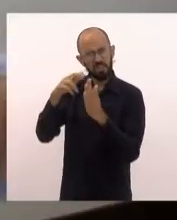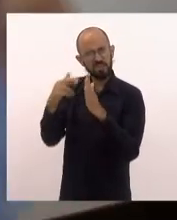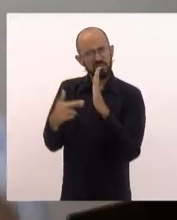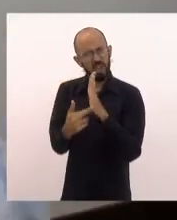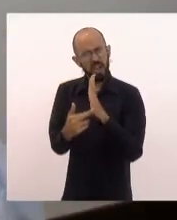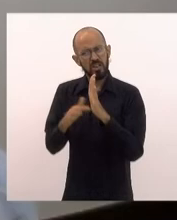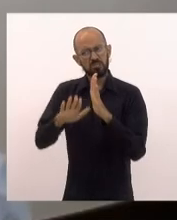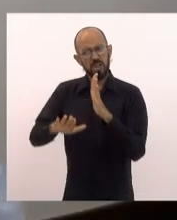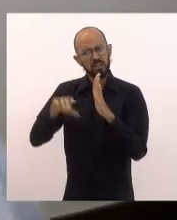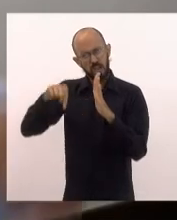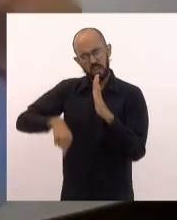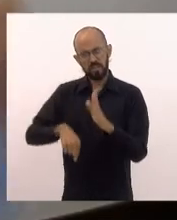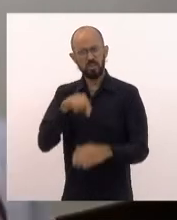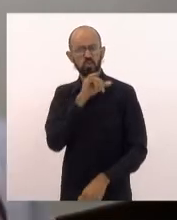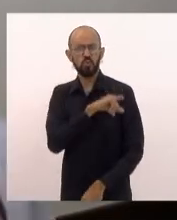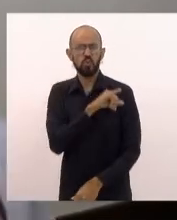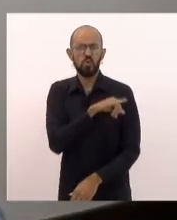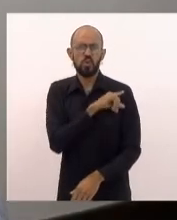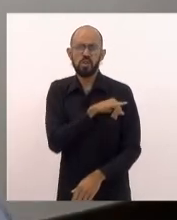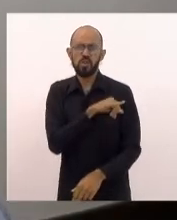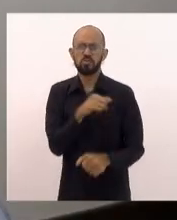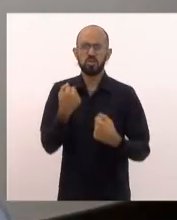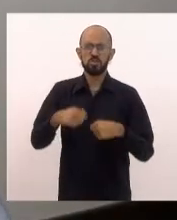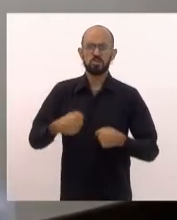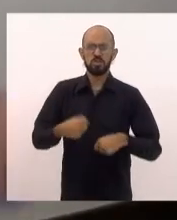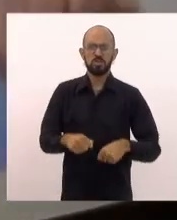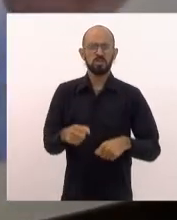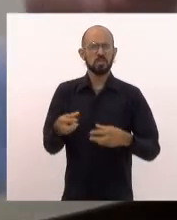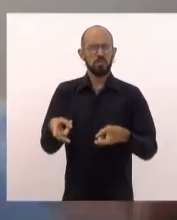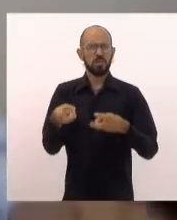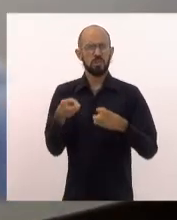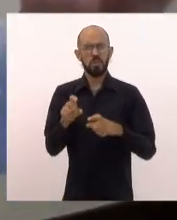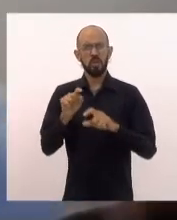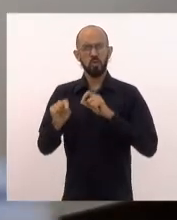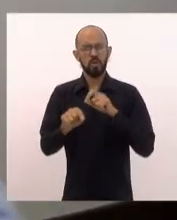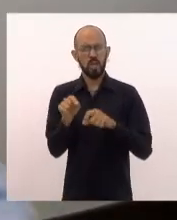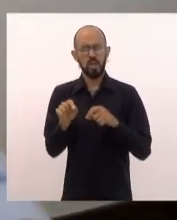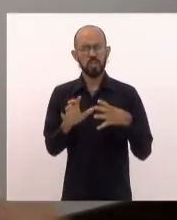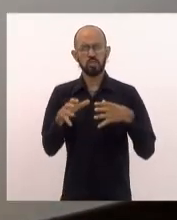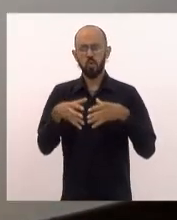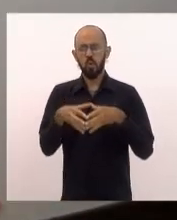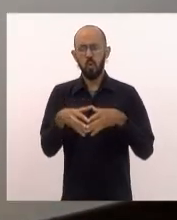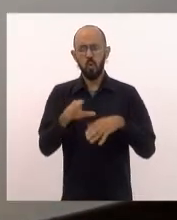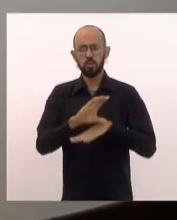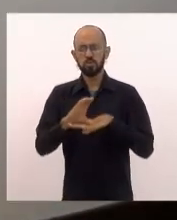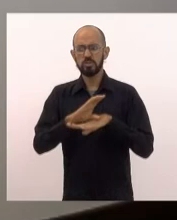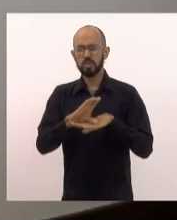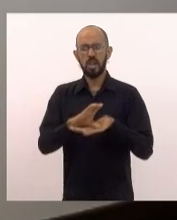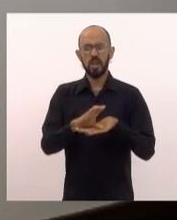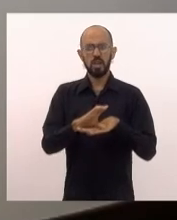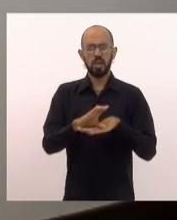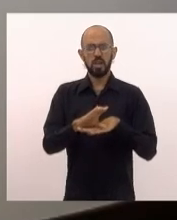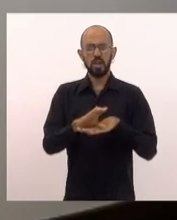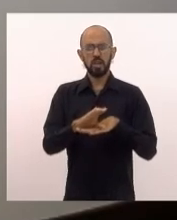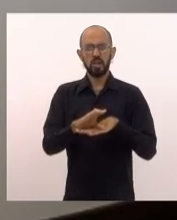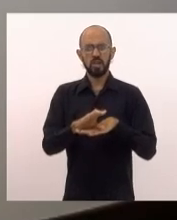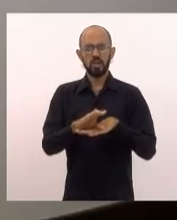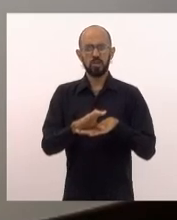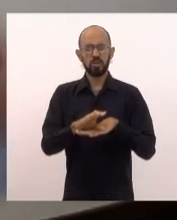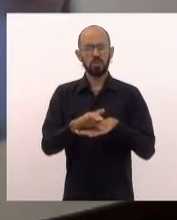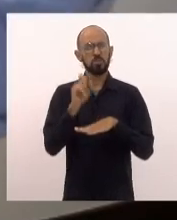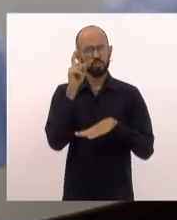acontece que aqui no Rio de Janeiro, que a gente tem assistido, né, é que esse conselho, muitas vezes, é mais realista que o rei. Então,